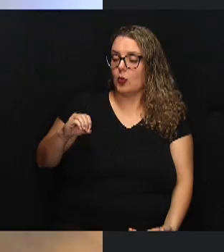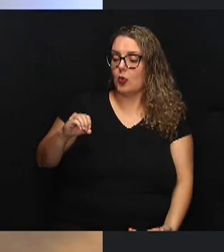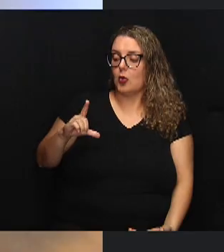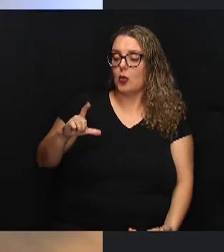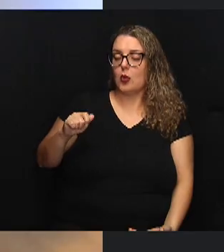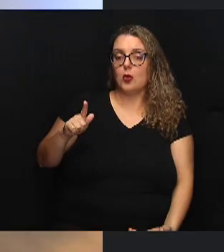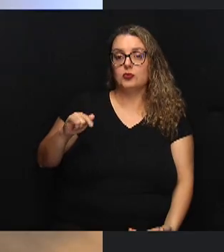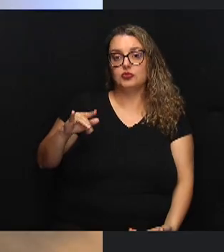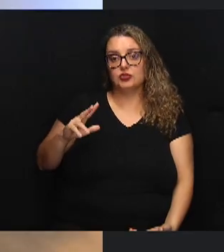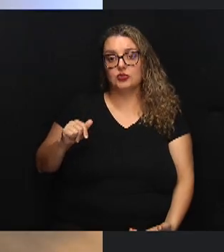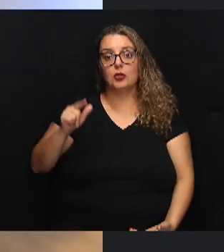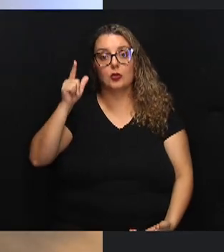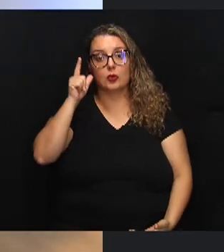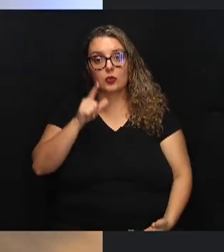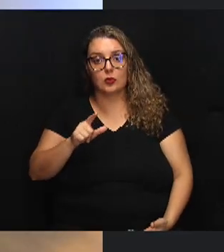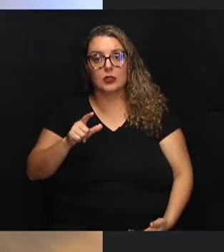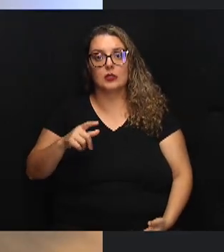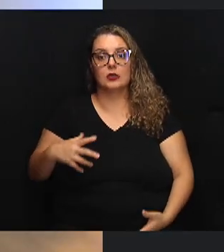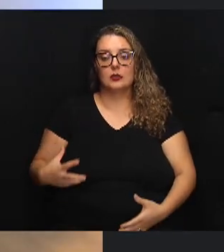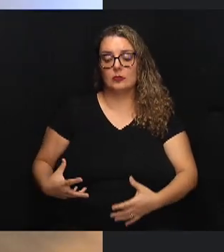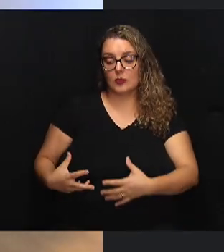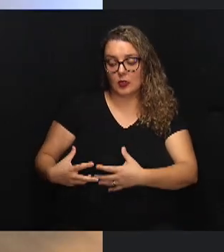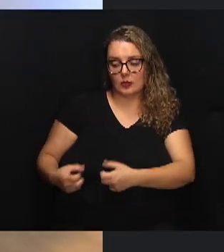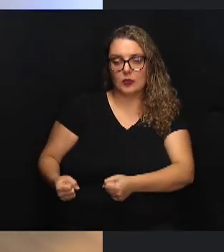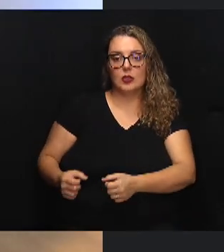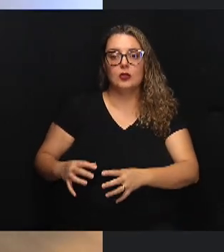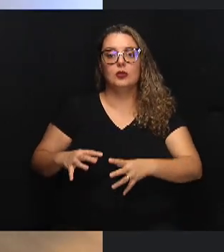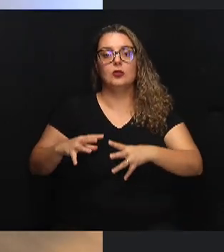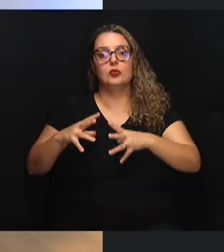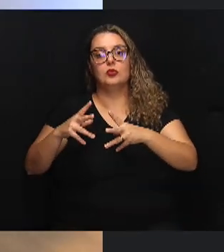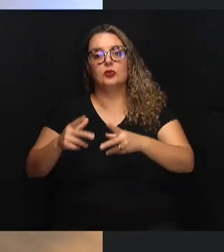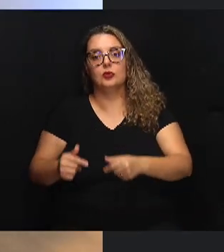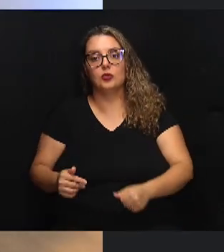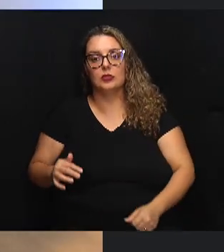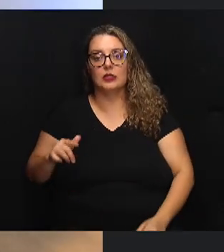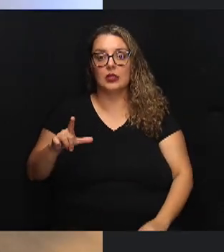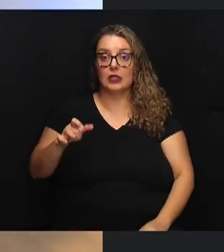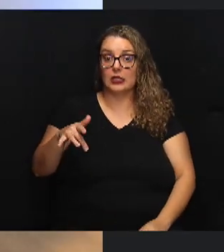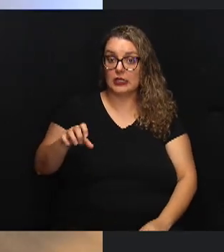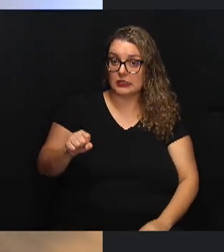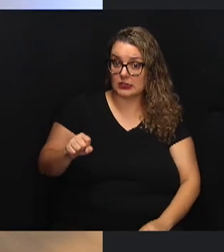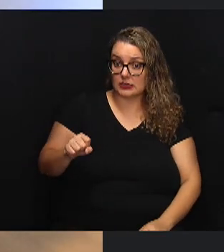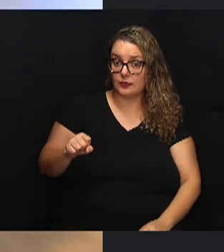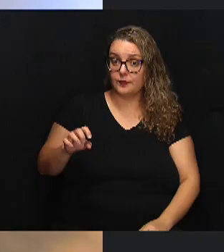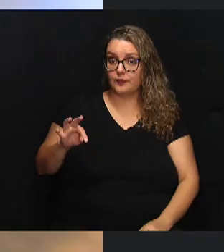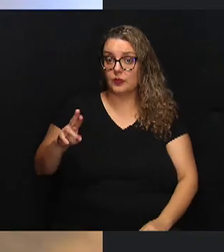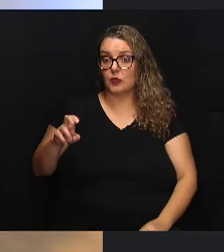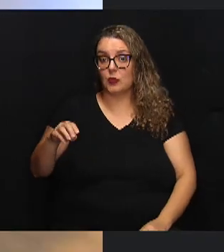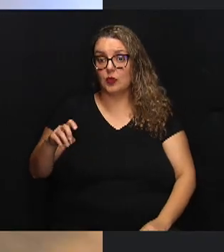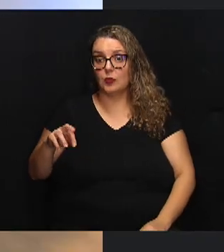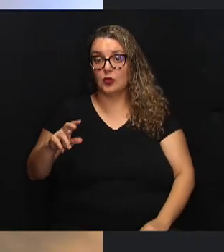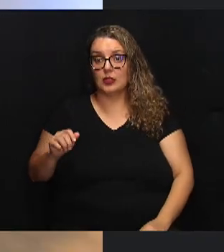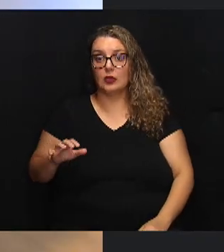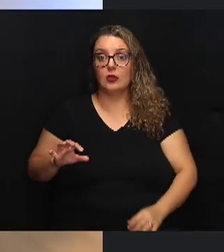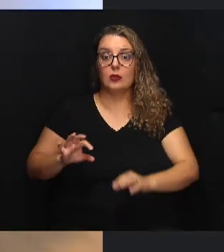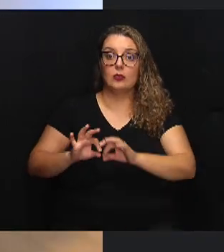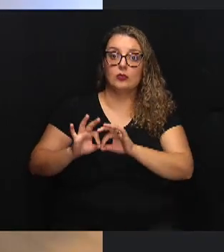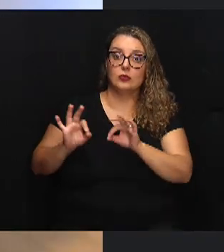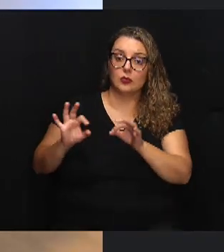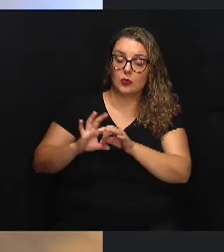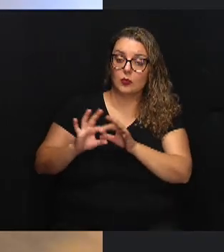onde a gente consegue obter a retirada completa de toda a lesão tumoral, com margens livres e uma